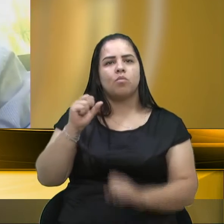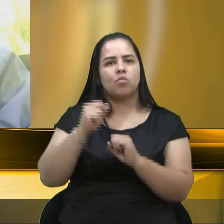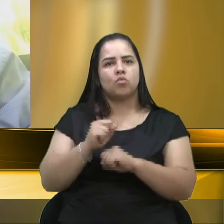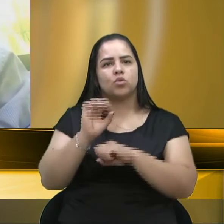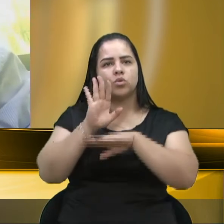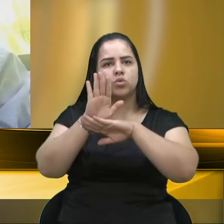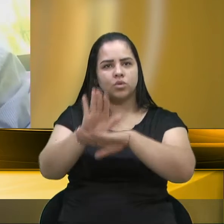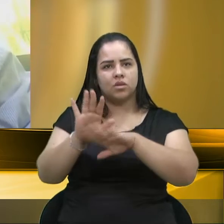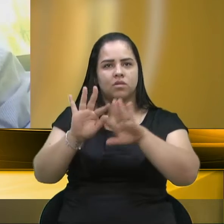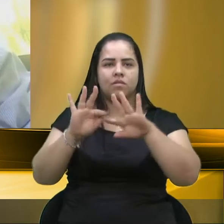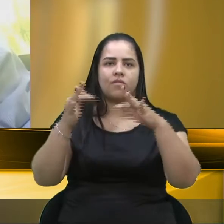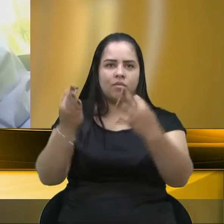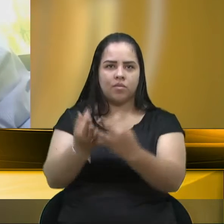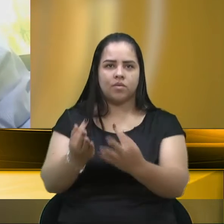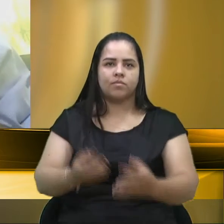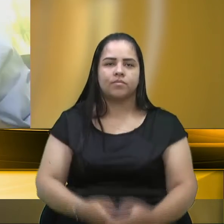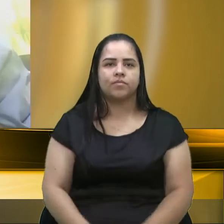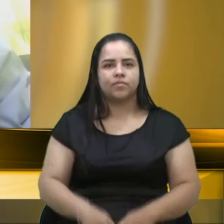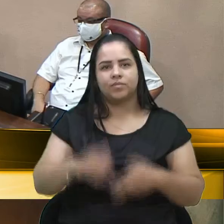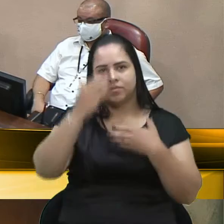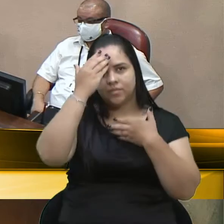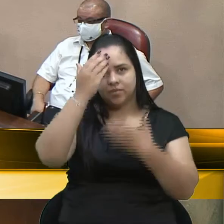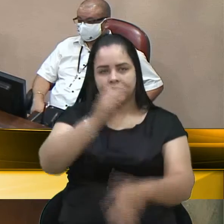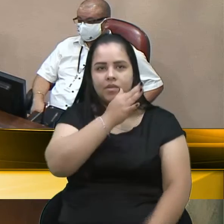essas famílias. Obrigado, Tatiana.